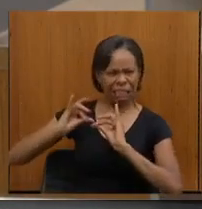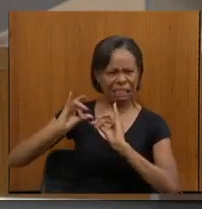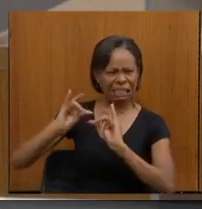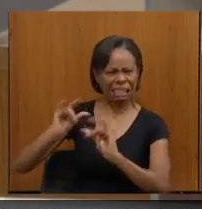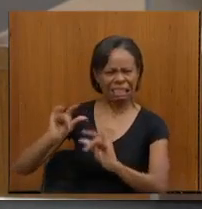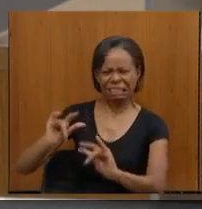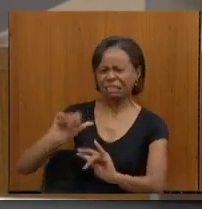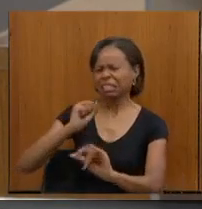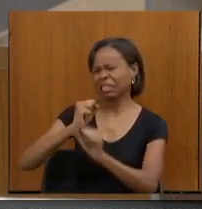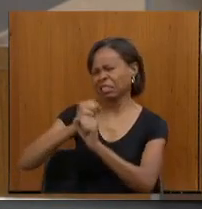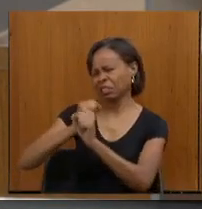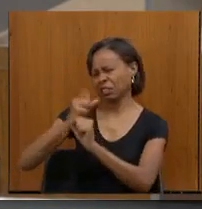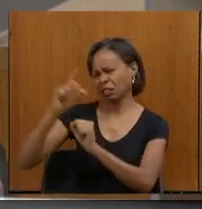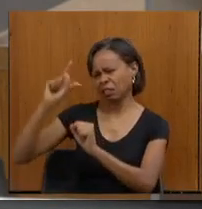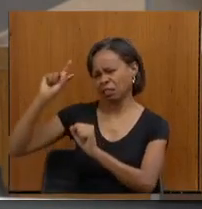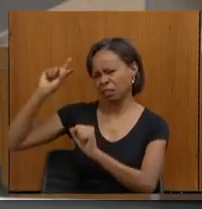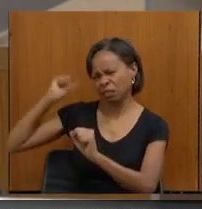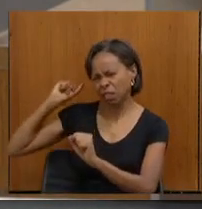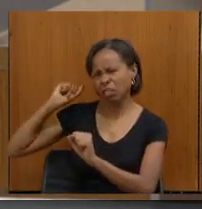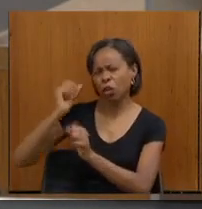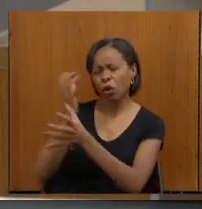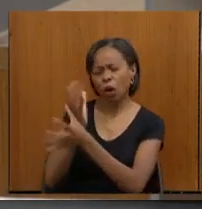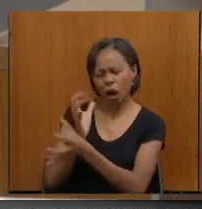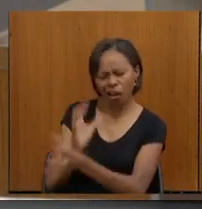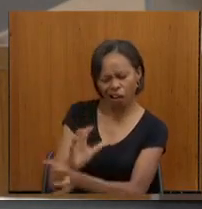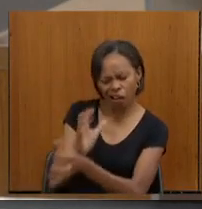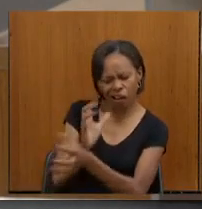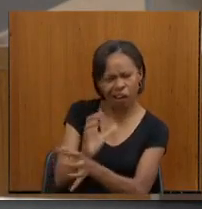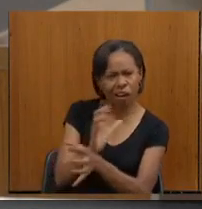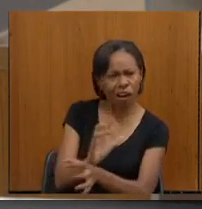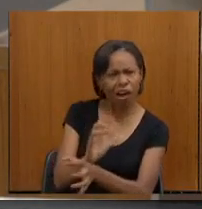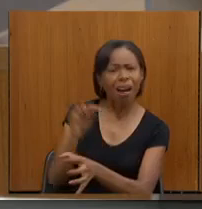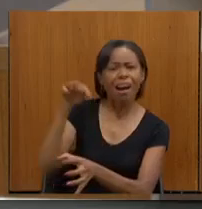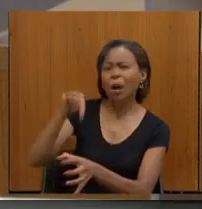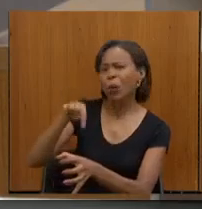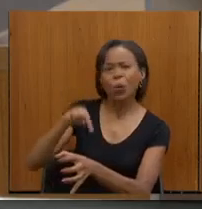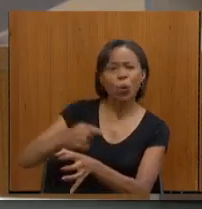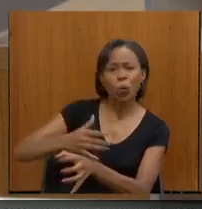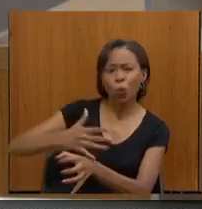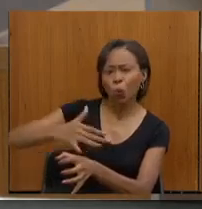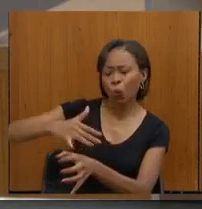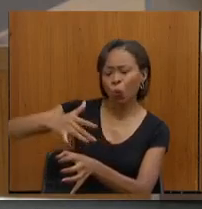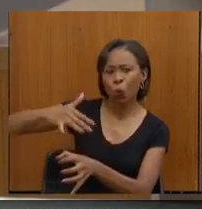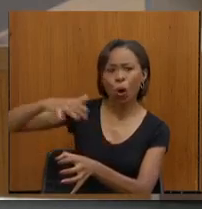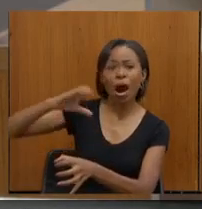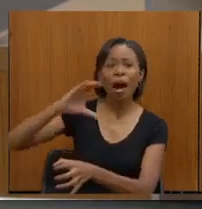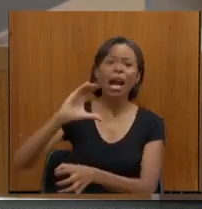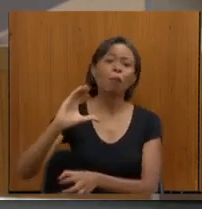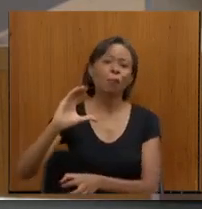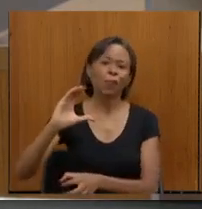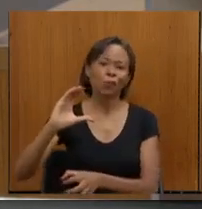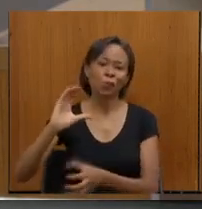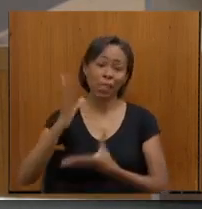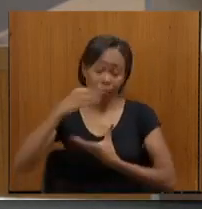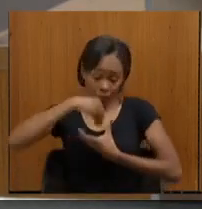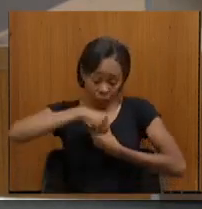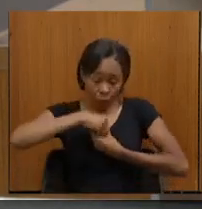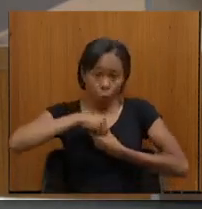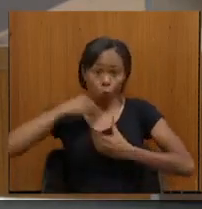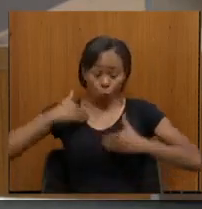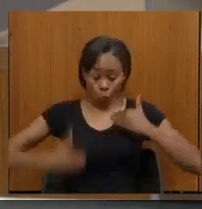milhões e milhões de anos é ou seja carbono fé que que nós temos no nosso corpo e por